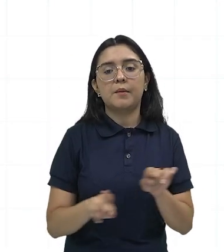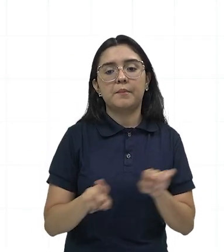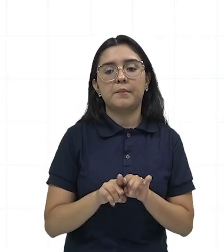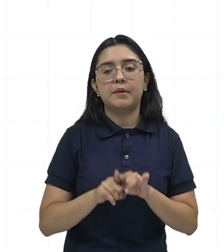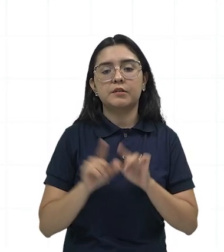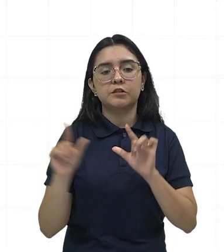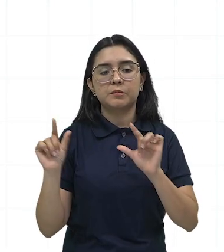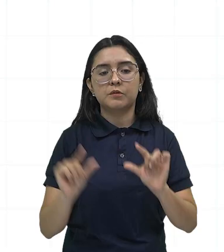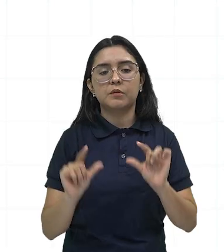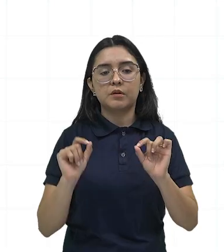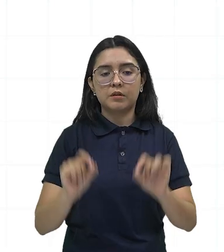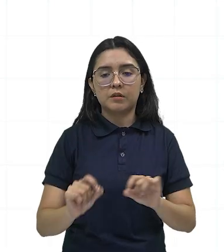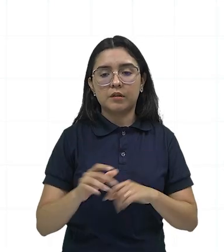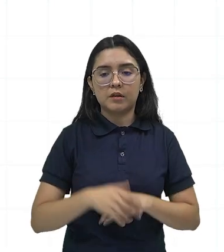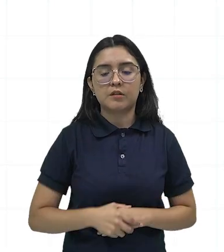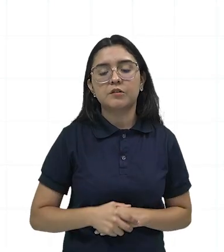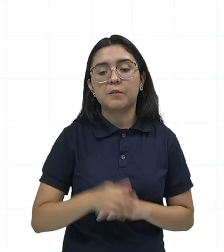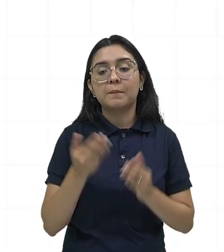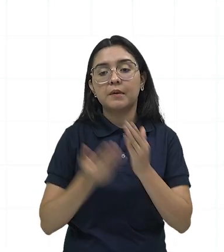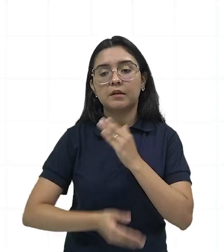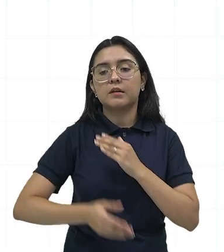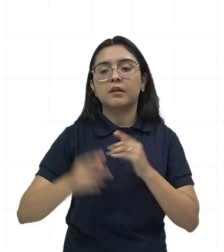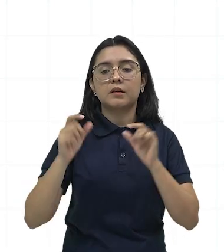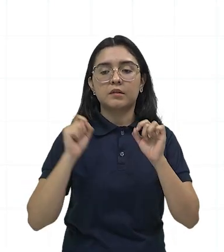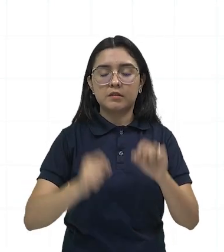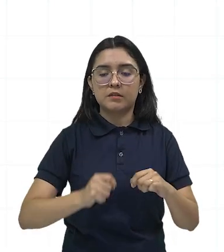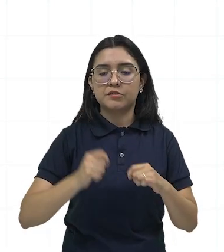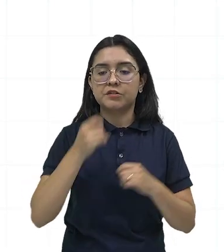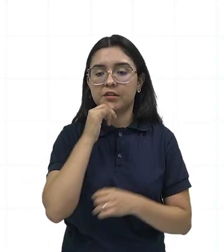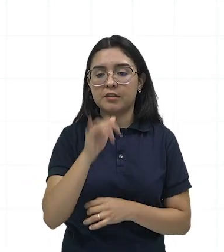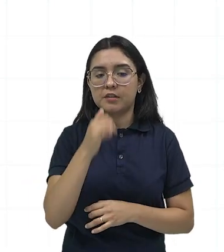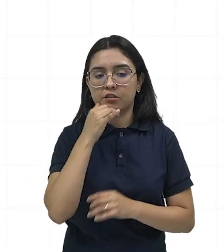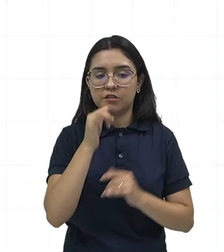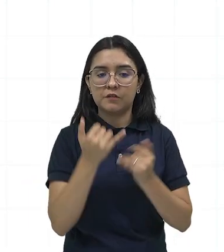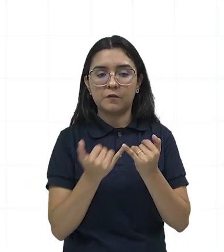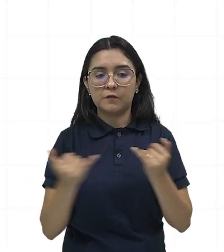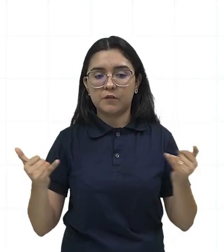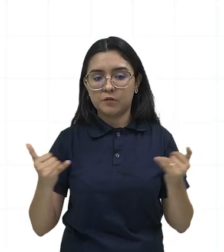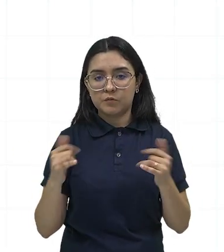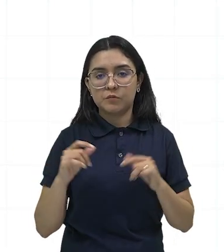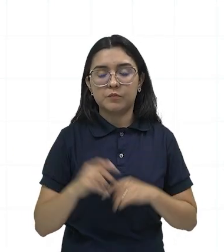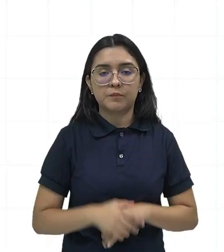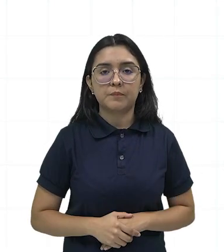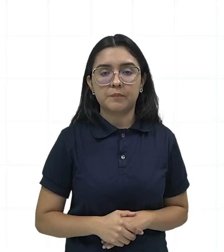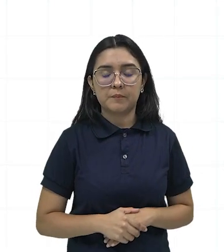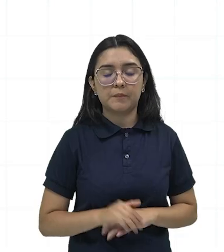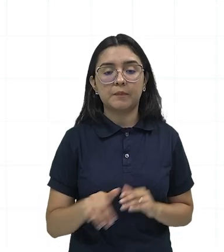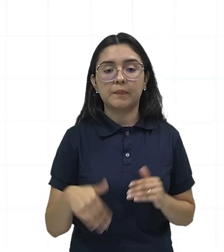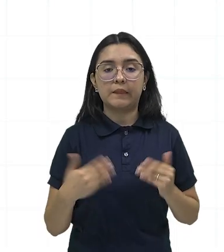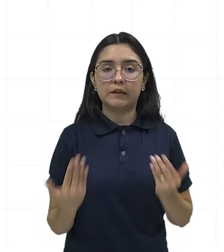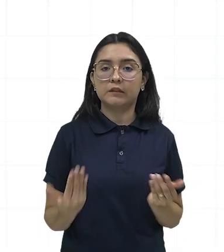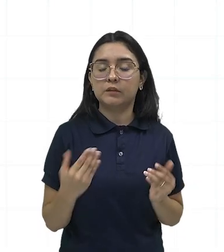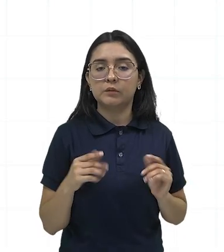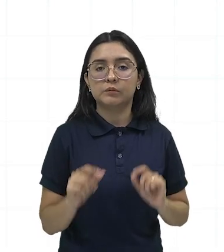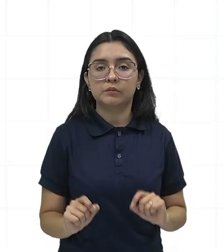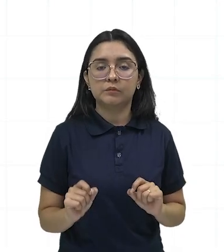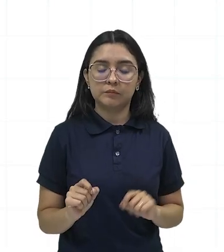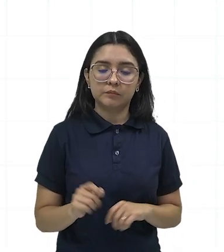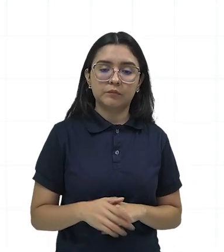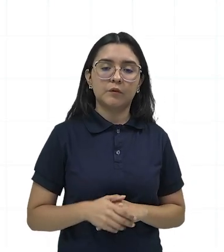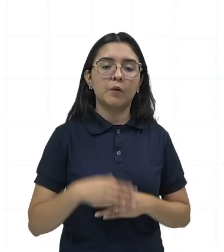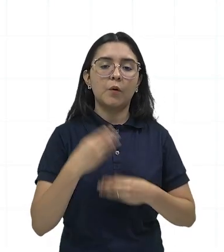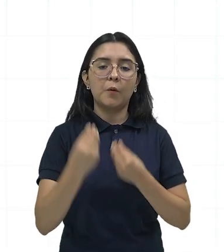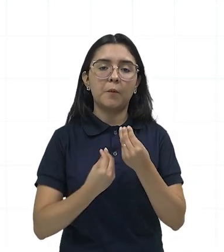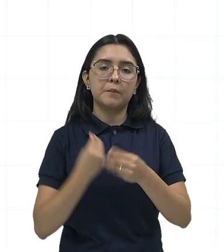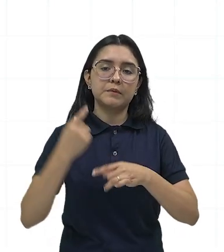diminuindo perdas de energia em fios condutores, né? Então, nós temos aí como